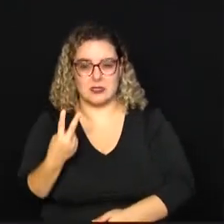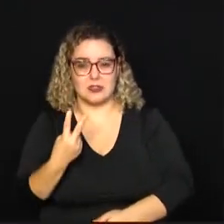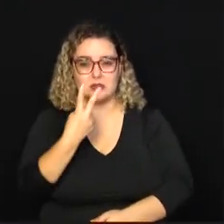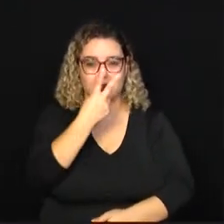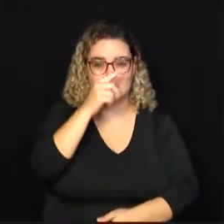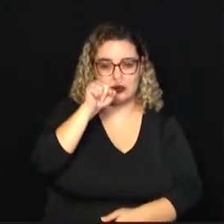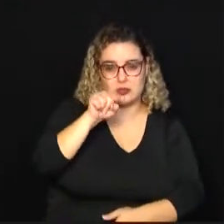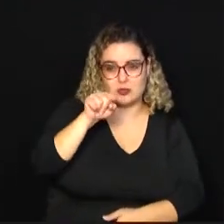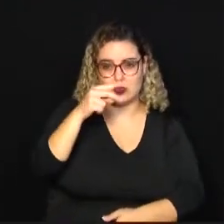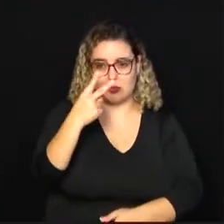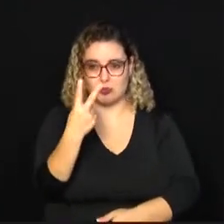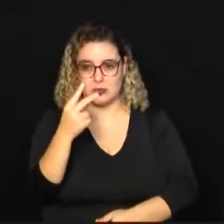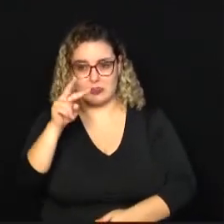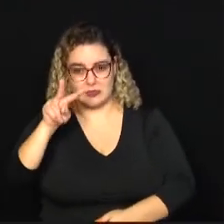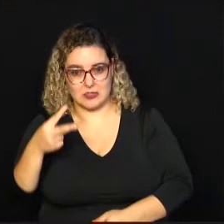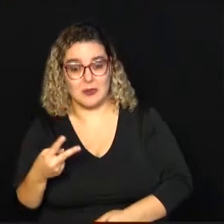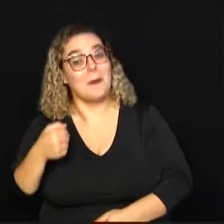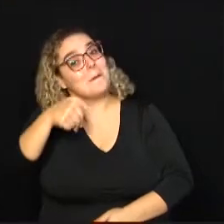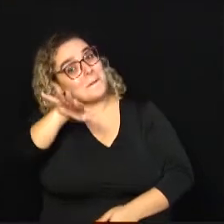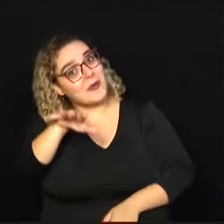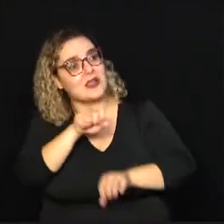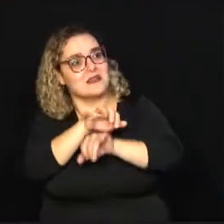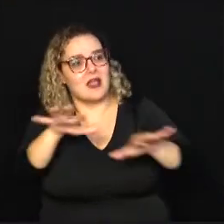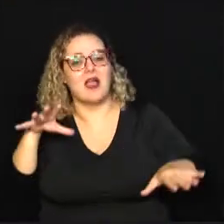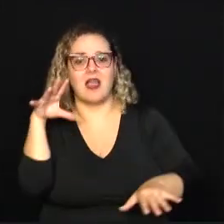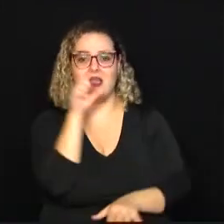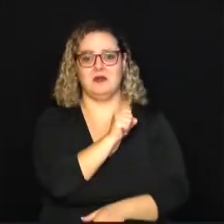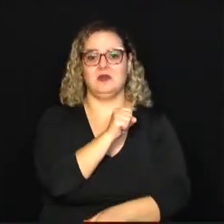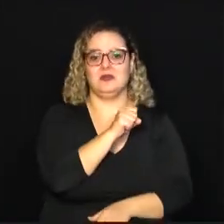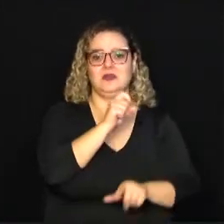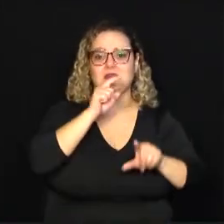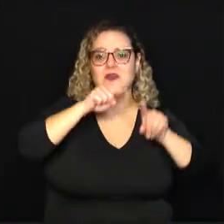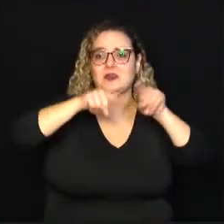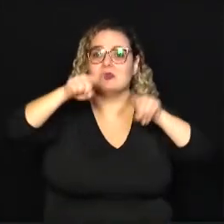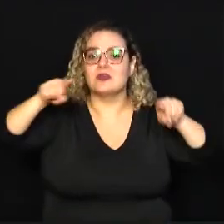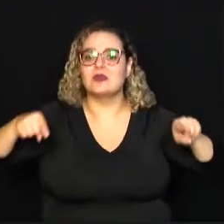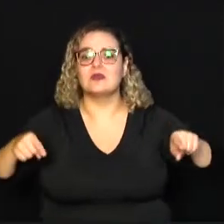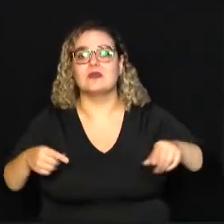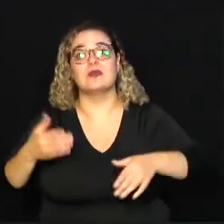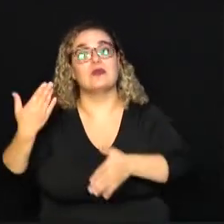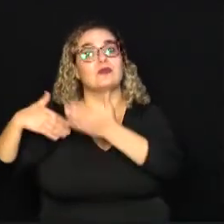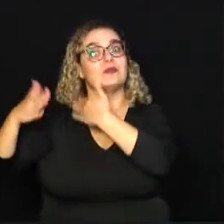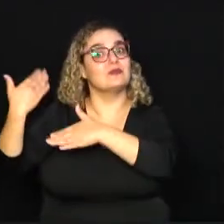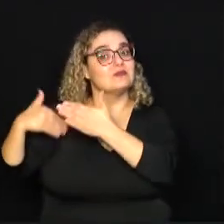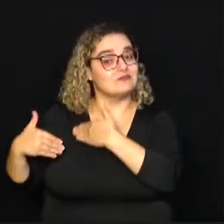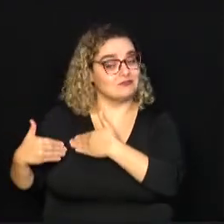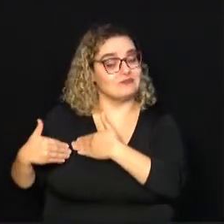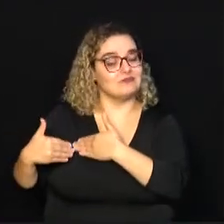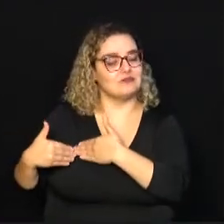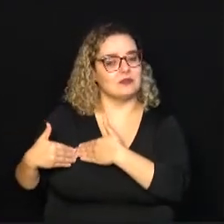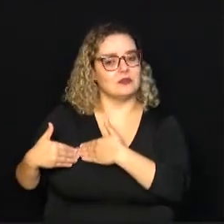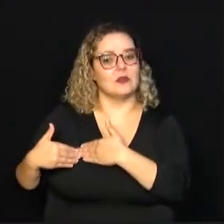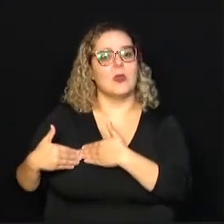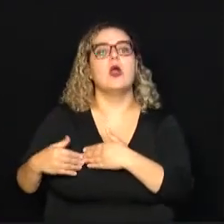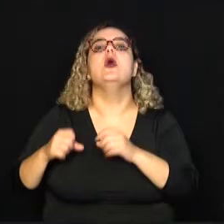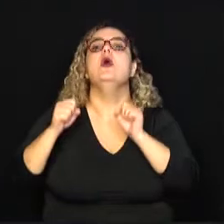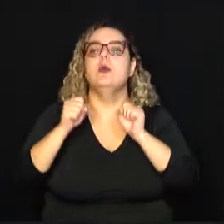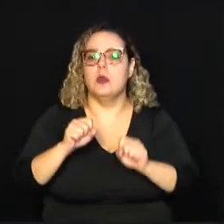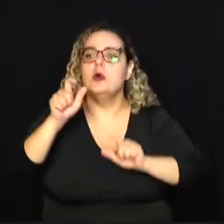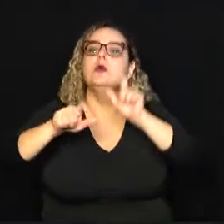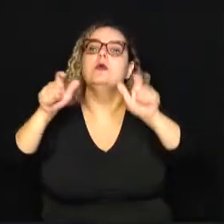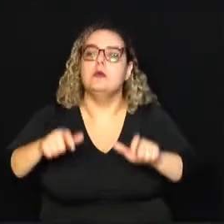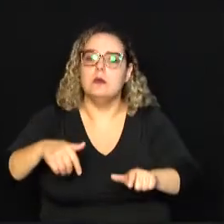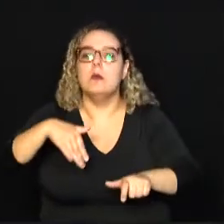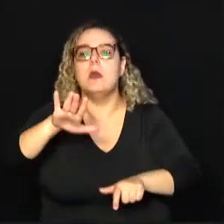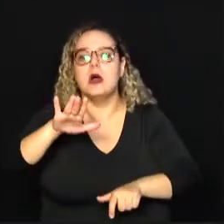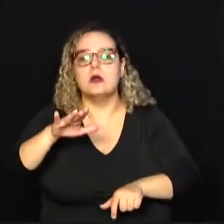2,2 vezes mais contagiosa do que a variante que nós conhecemos no passado e, portanto, capaz de levar mais gente ao